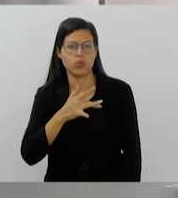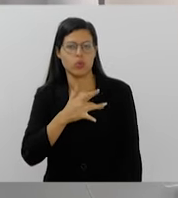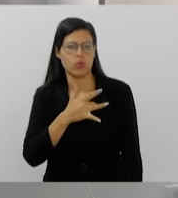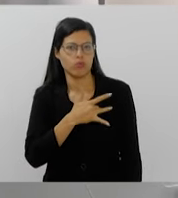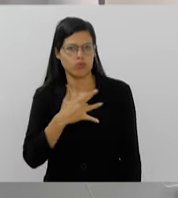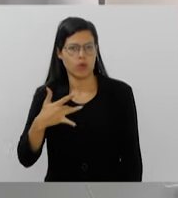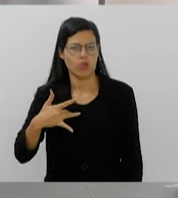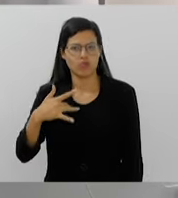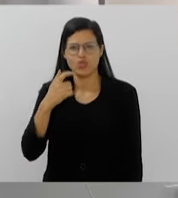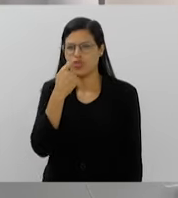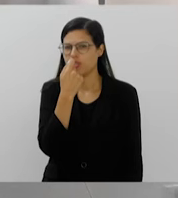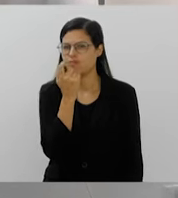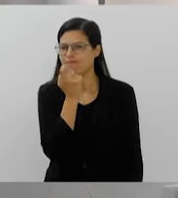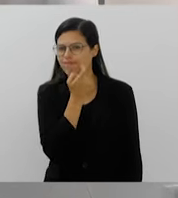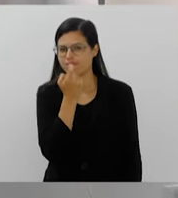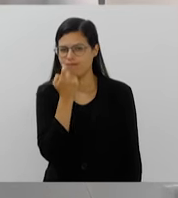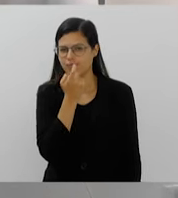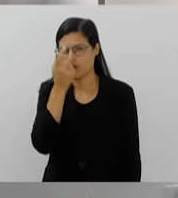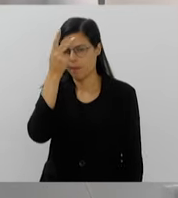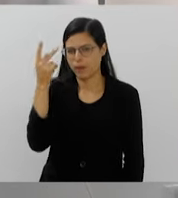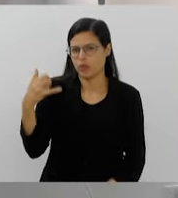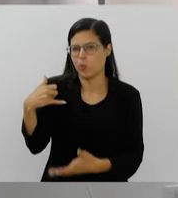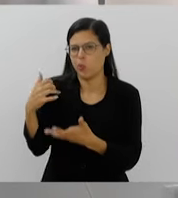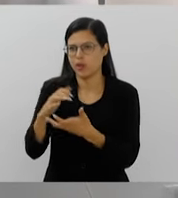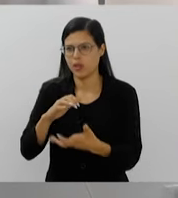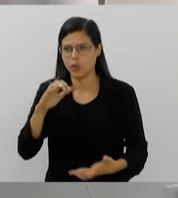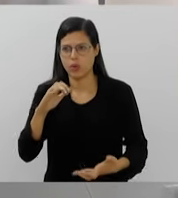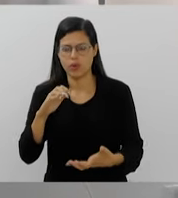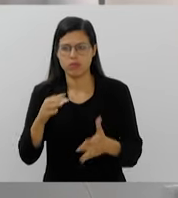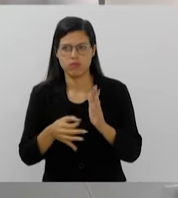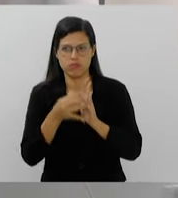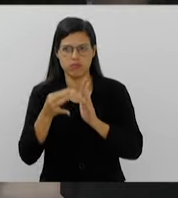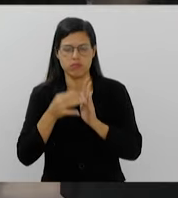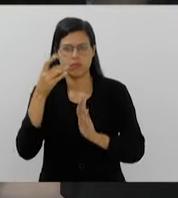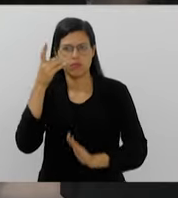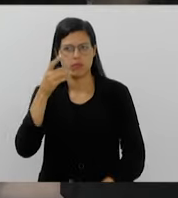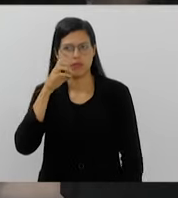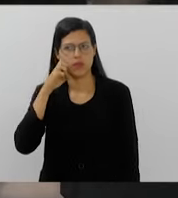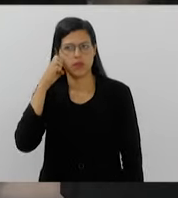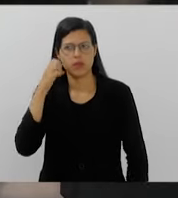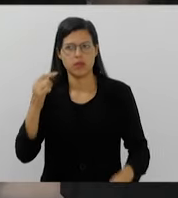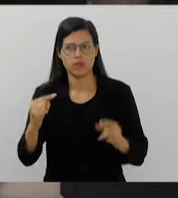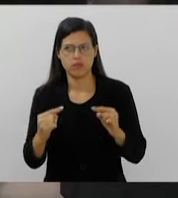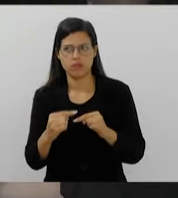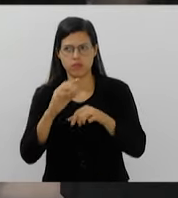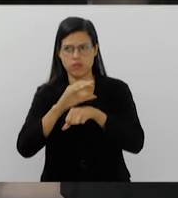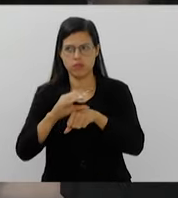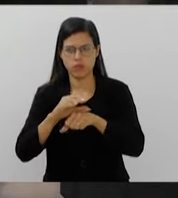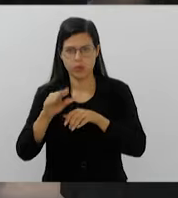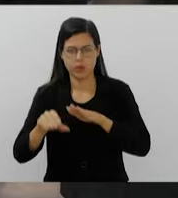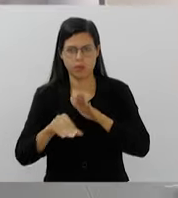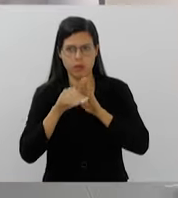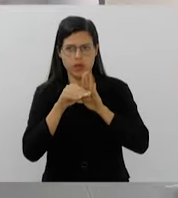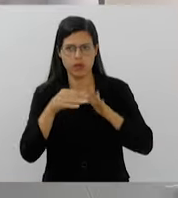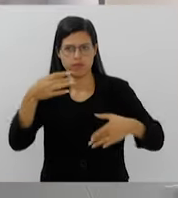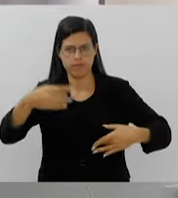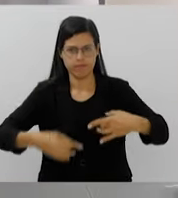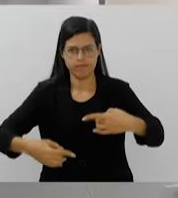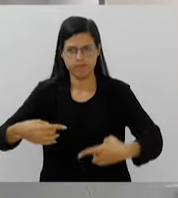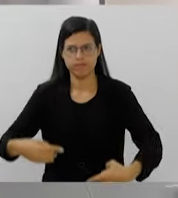da pessoa idosa. Já atendei. Para aparecer, deputada Élica Takamoto. Constitucionalidade com emenda. Em